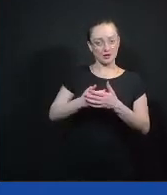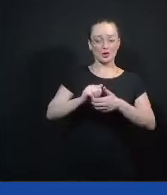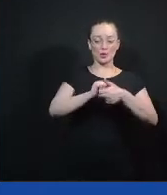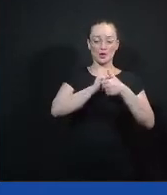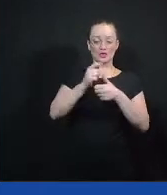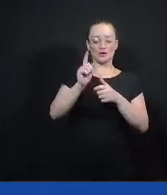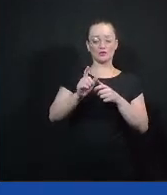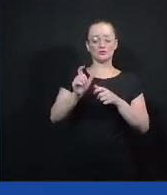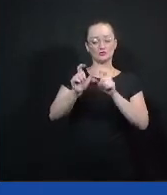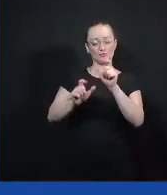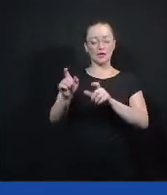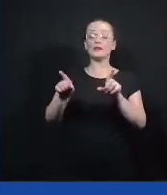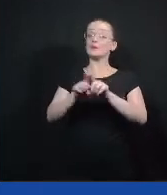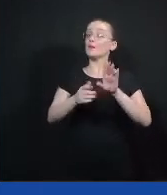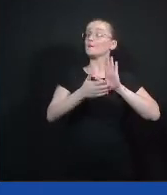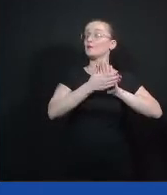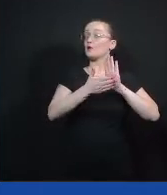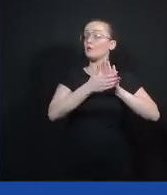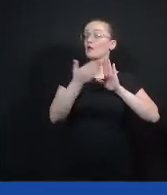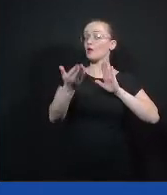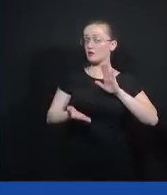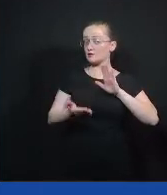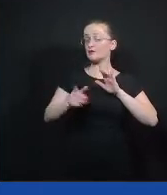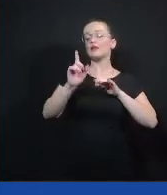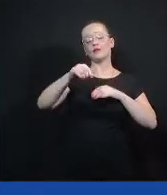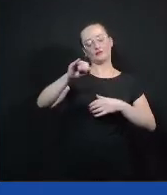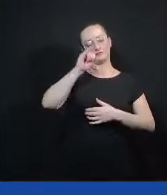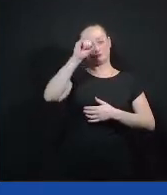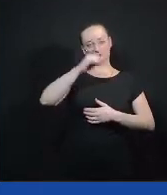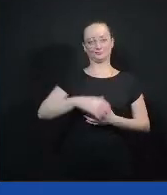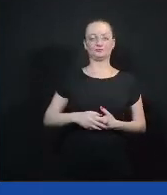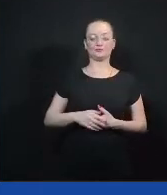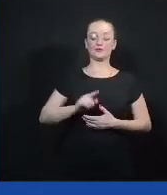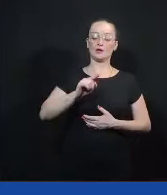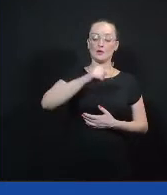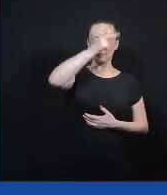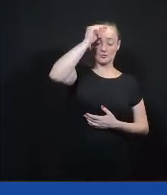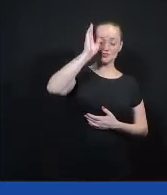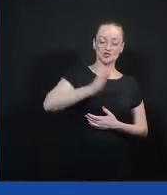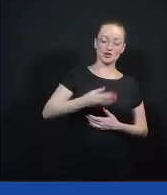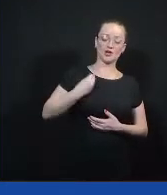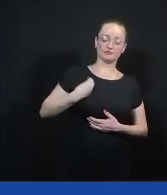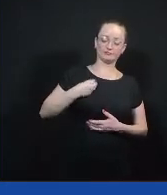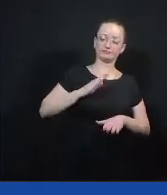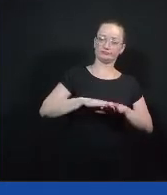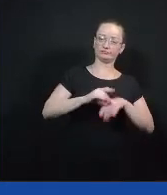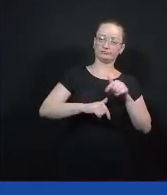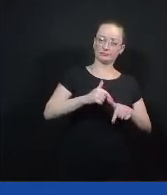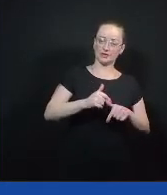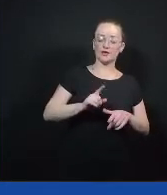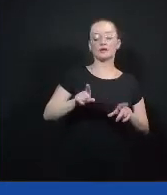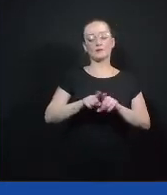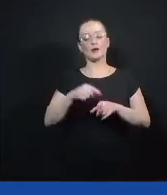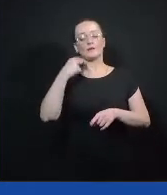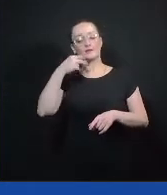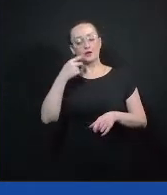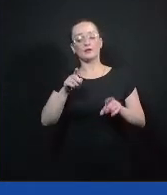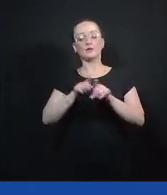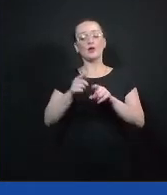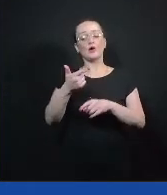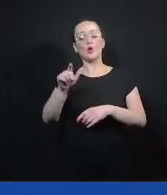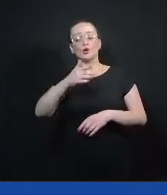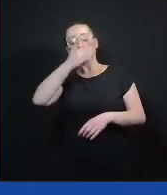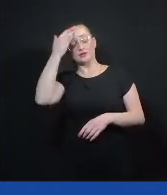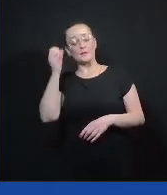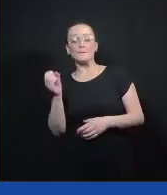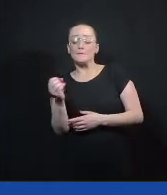mas também as propostas, isso é muito importante. Tanto para o prefeito que já está em exercício, para a prefeita, para os vereadores, quanto para aqueles que